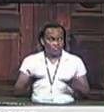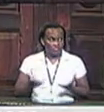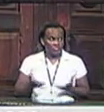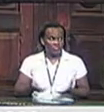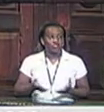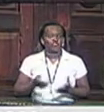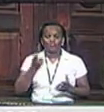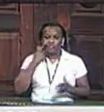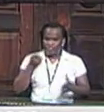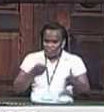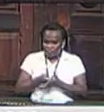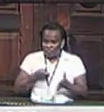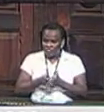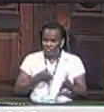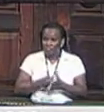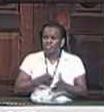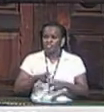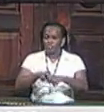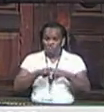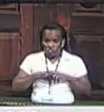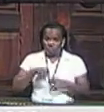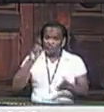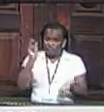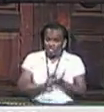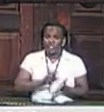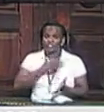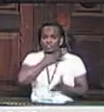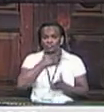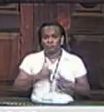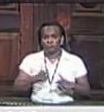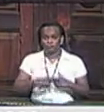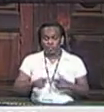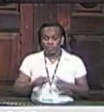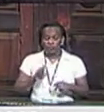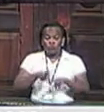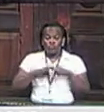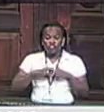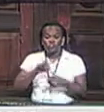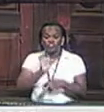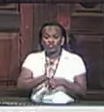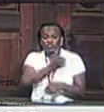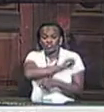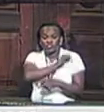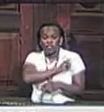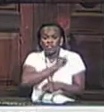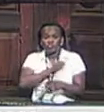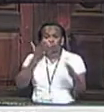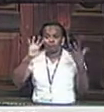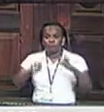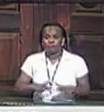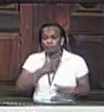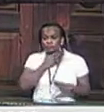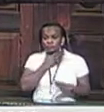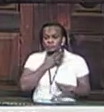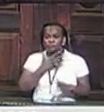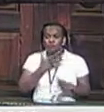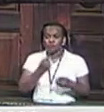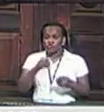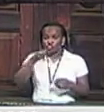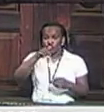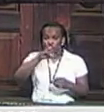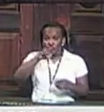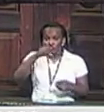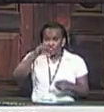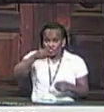queremos enfrentar as causas reais dessa crise, o que levou o Estado do Rio de Janeiro a abrir mão de mais de